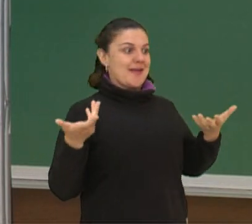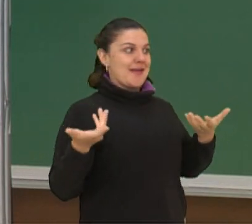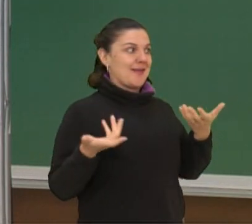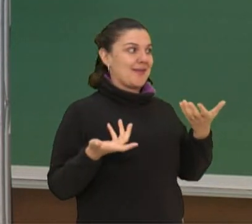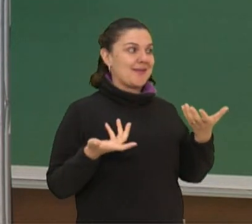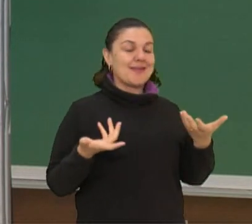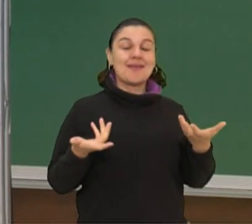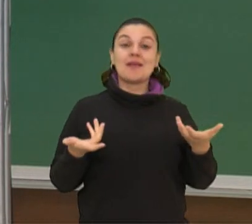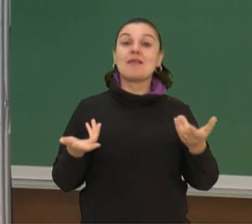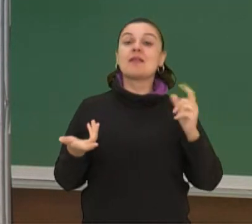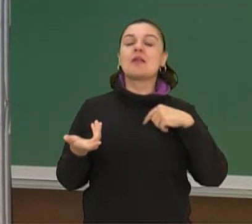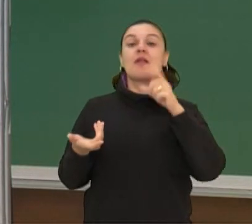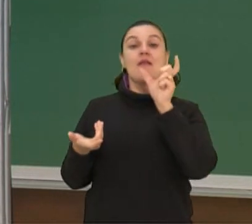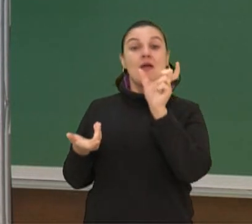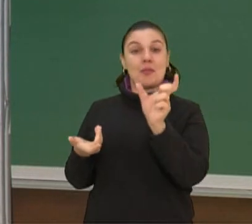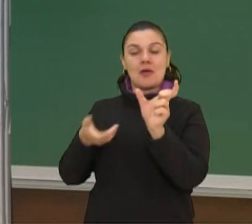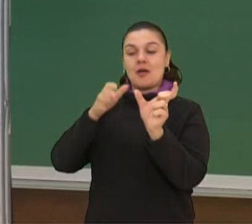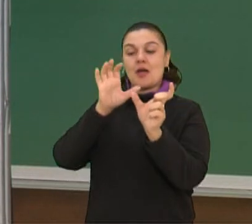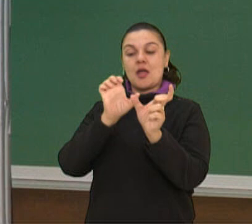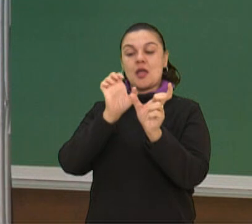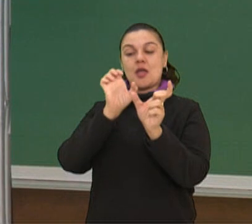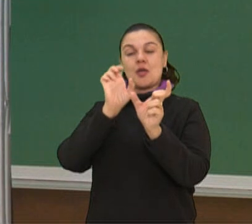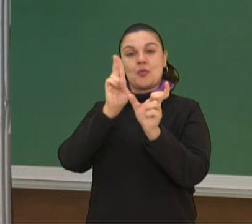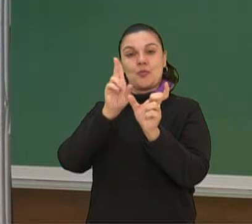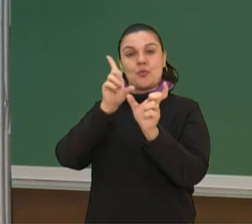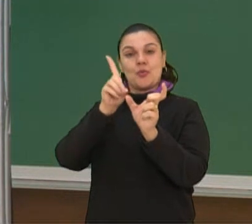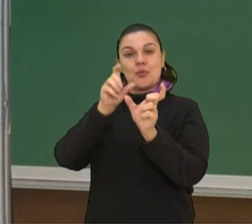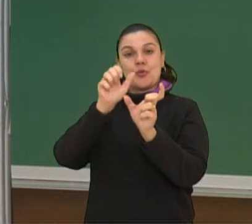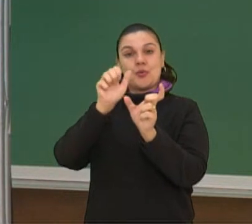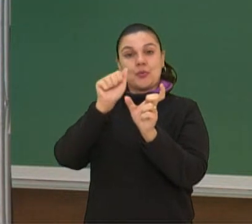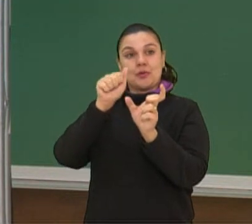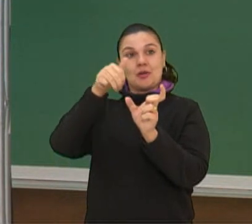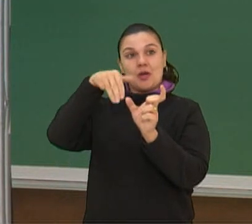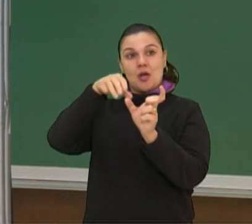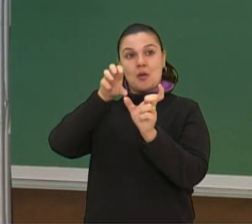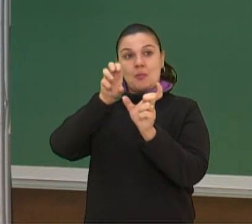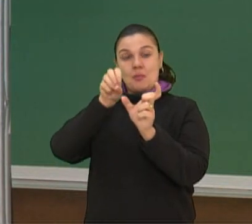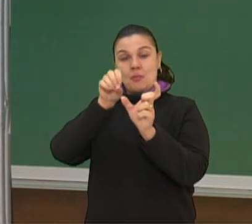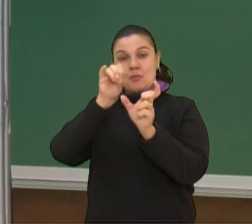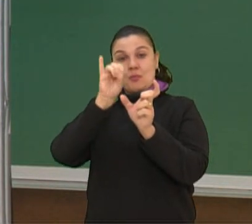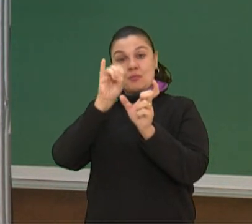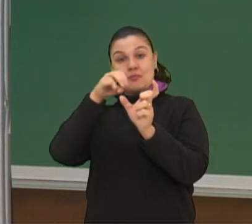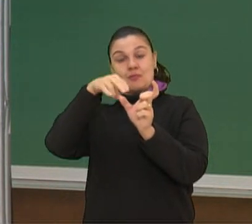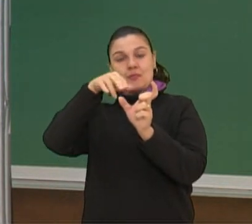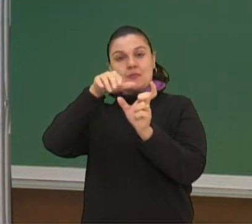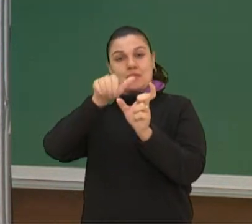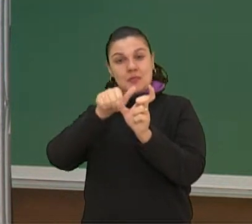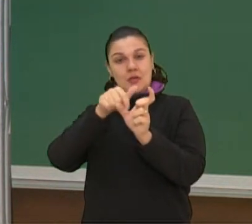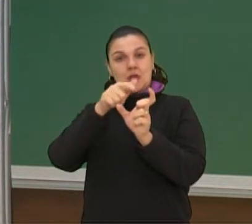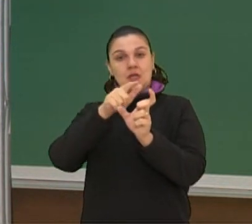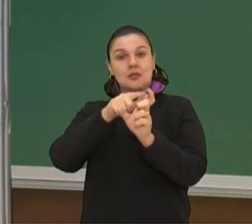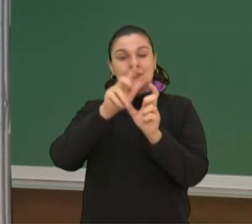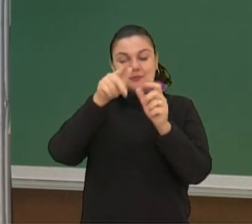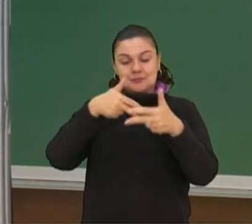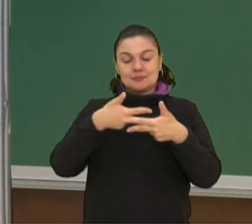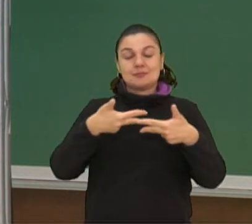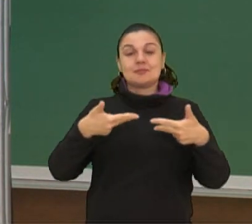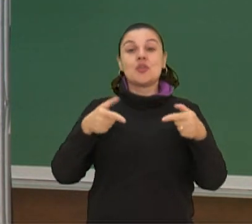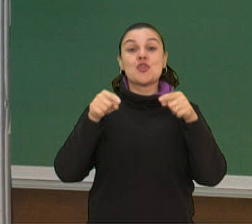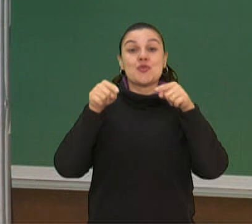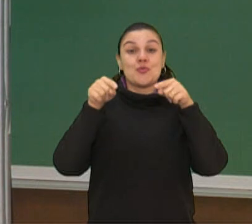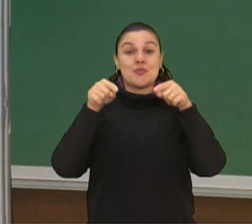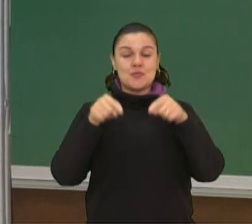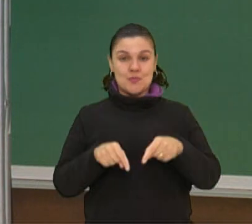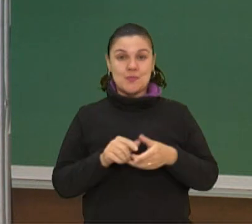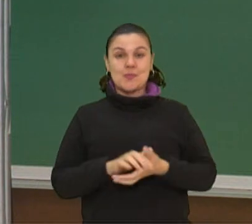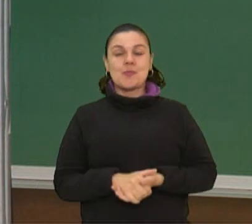sente murchando, murchando, murchando. Quando te acontece uma coisa muito boa, você se sente